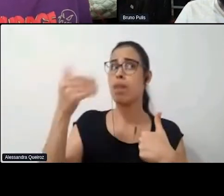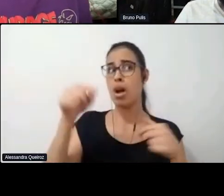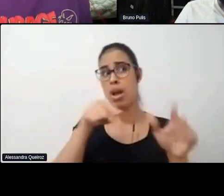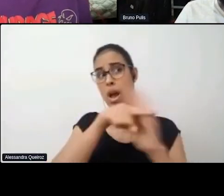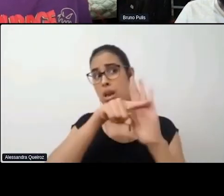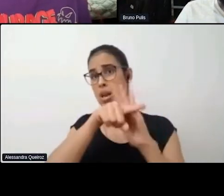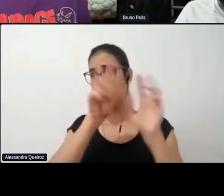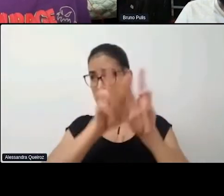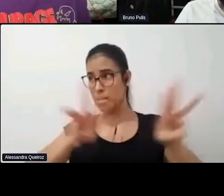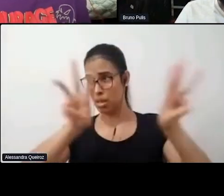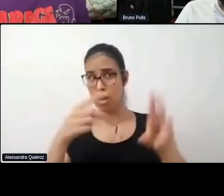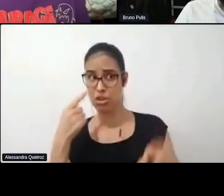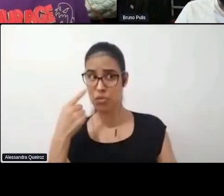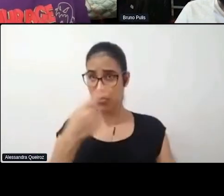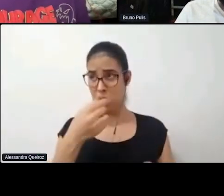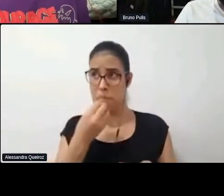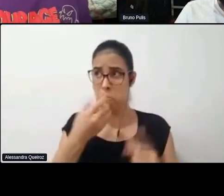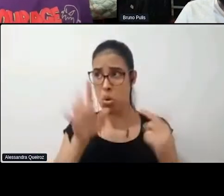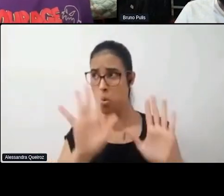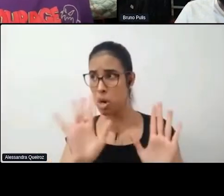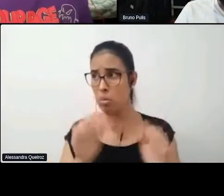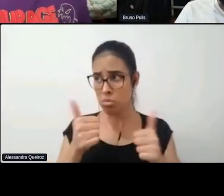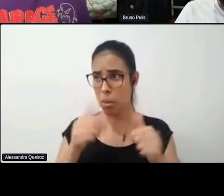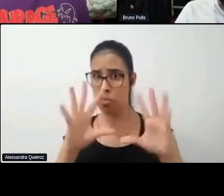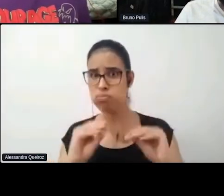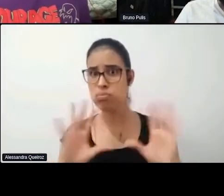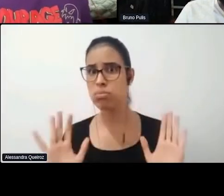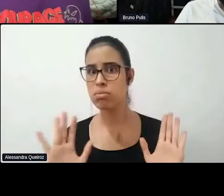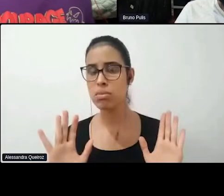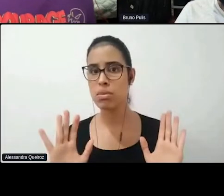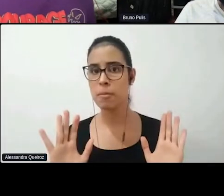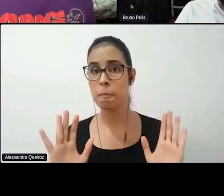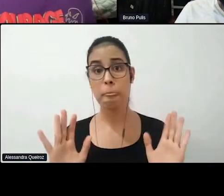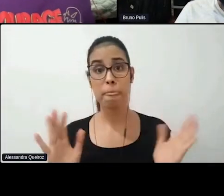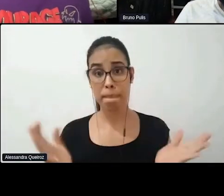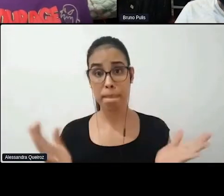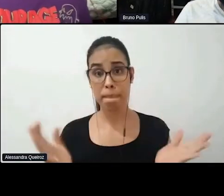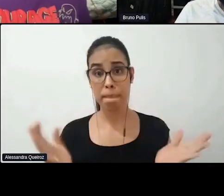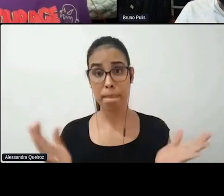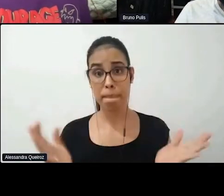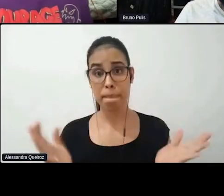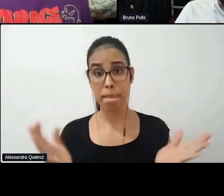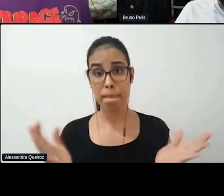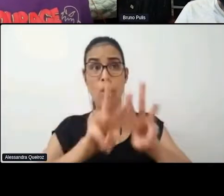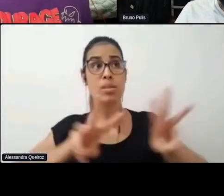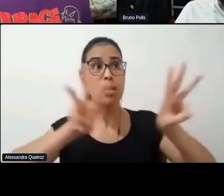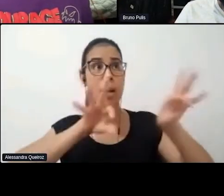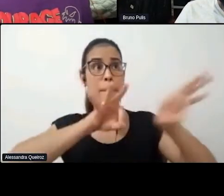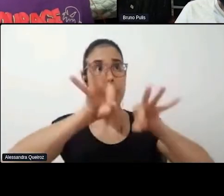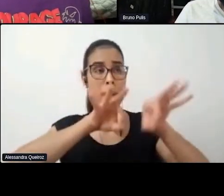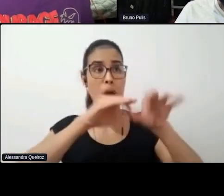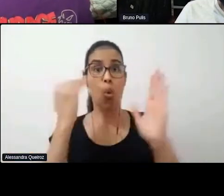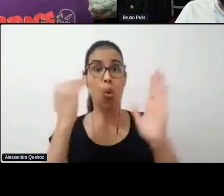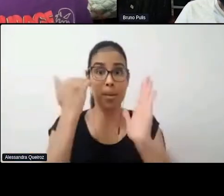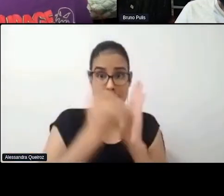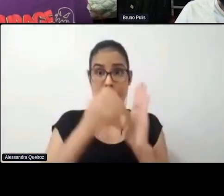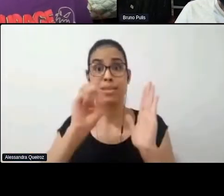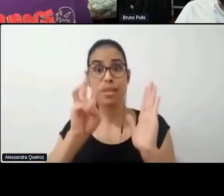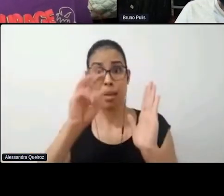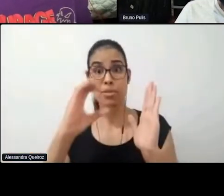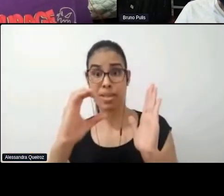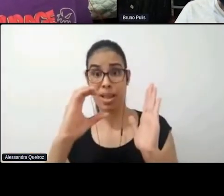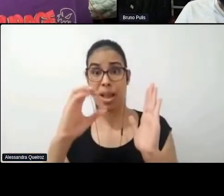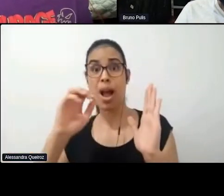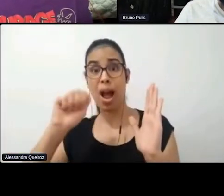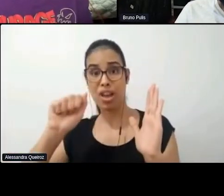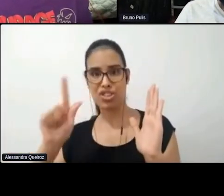e tchau e bênção, né? Tá bom, eu faço meu site acessível com base na WCAG e o futuro? Como